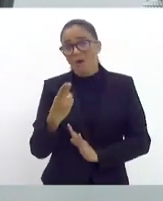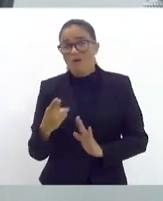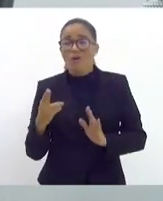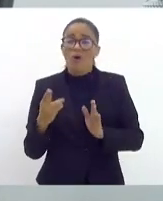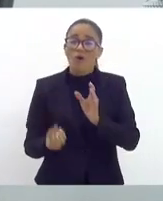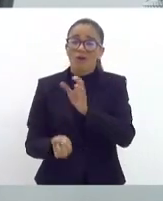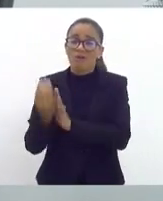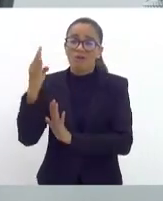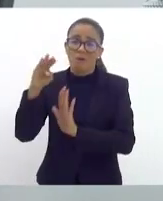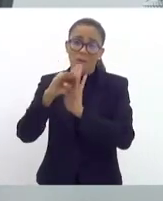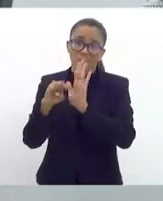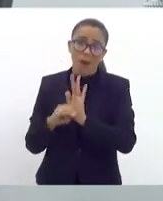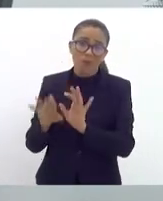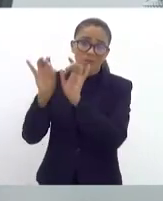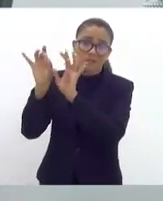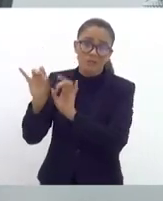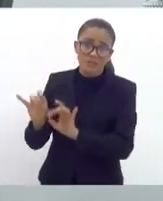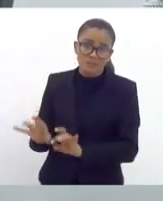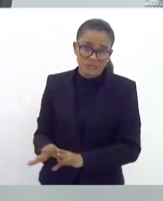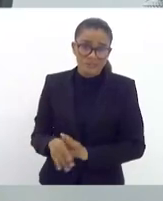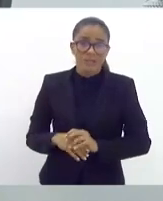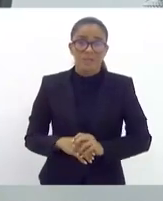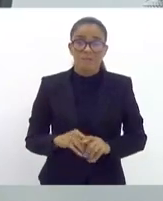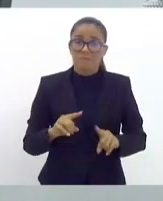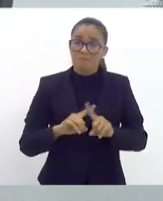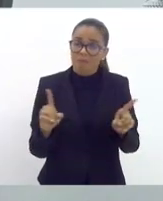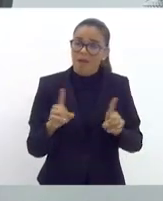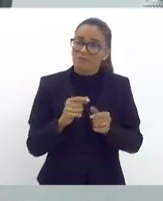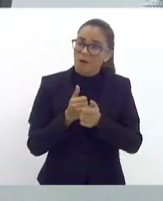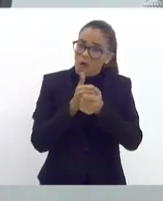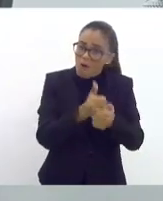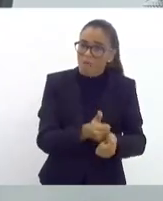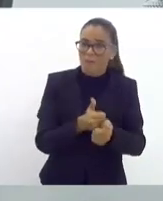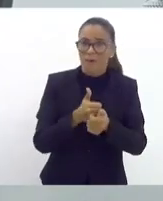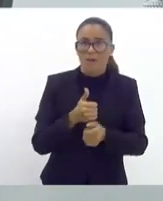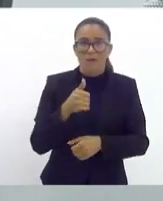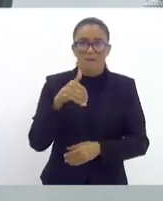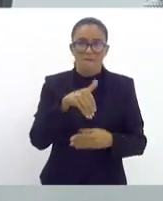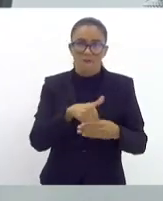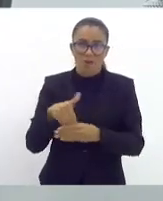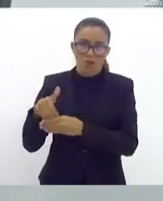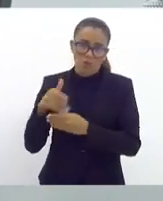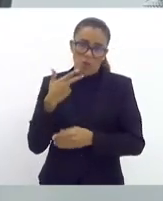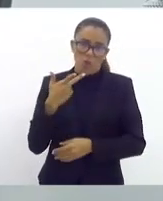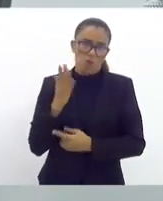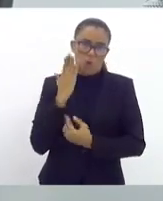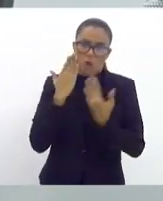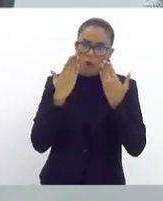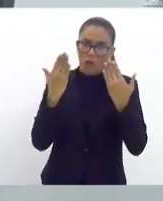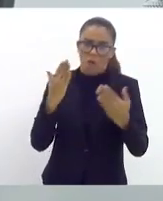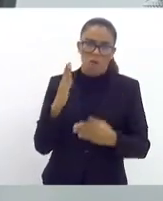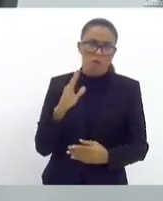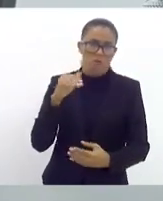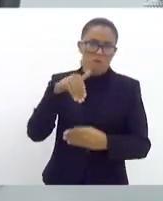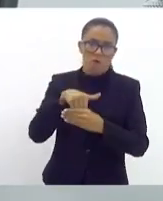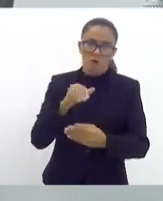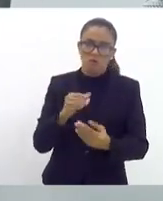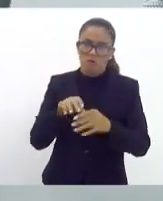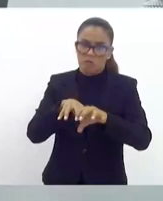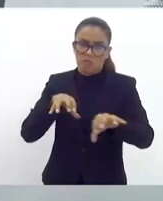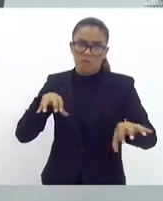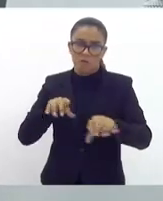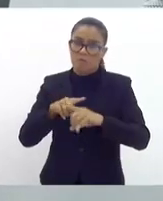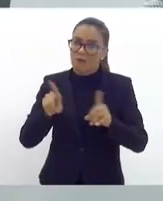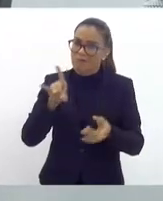exclusiva e ficar cargo eu de fato tendo acompanhar o voto Deputado cozzolino não tô apresentando divergência nem o próprio Deputado Municipal Está apresentando divergência